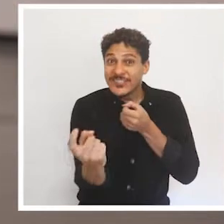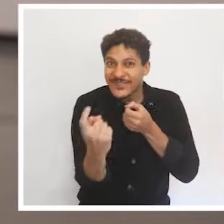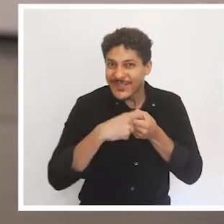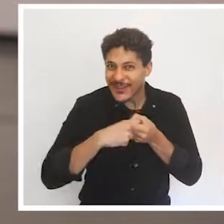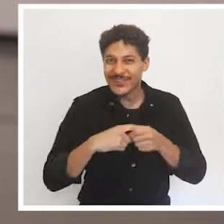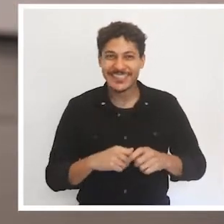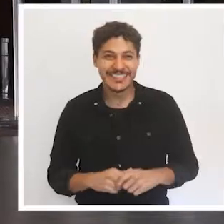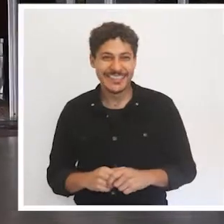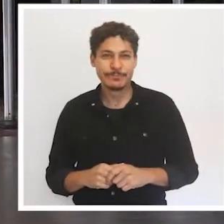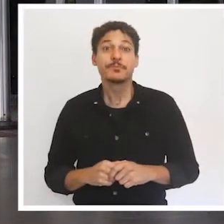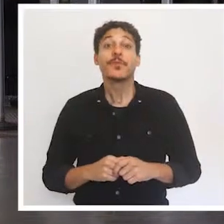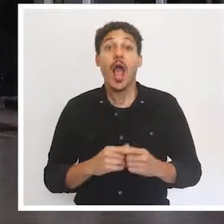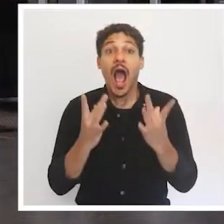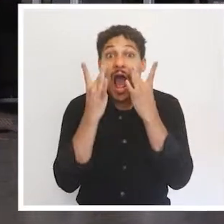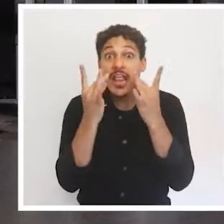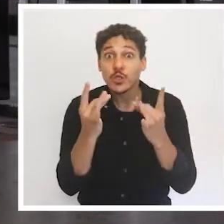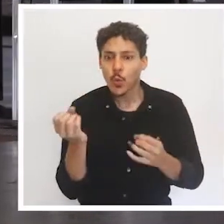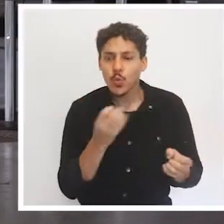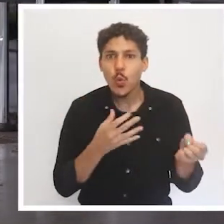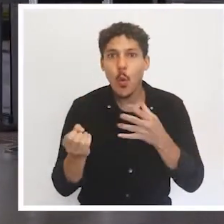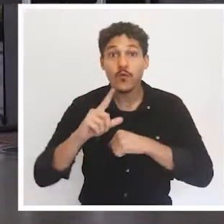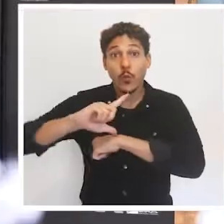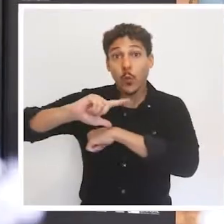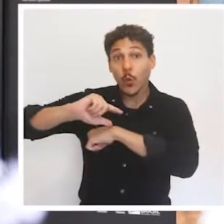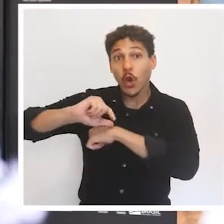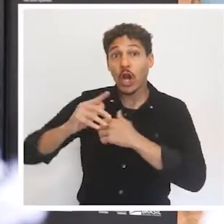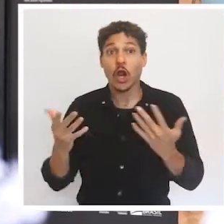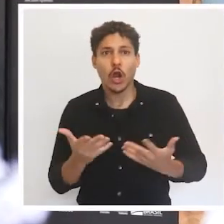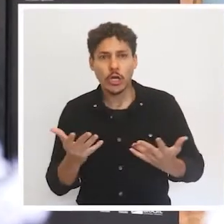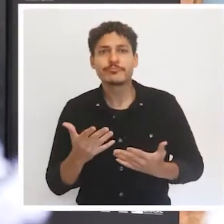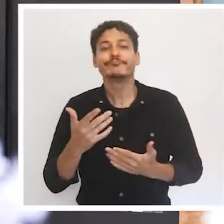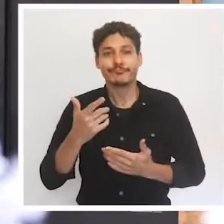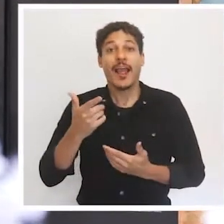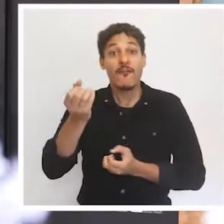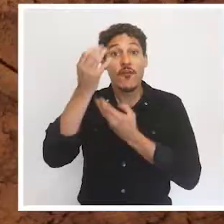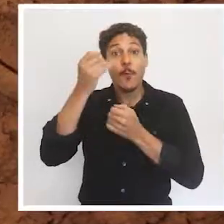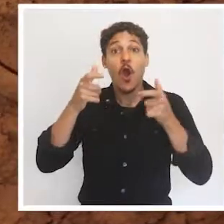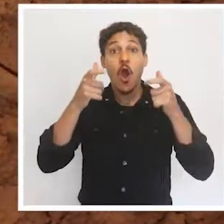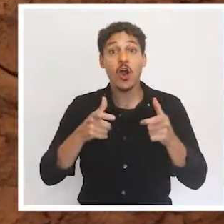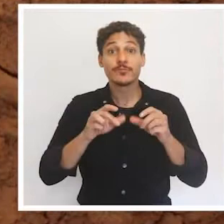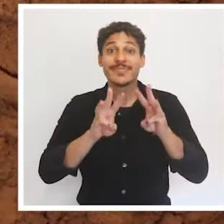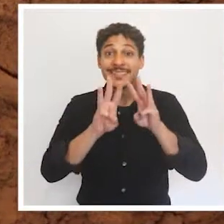volta. Atente-se aos novos horários. Confira as informações em